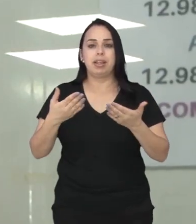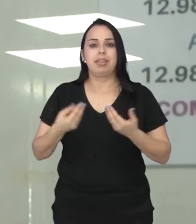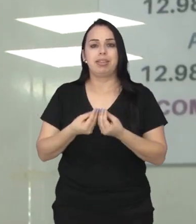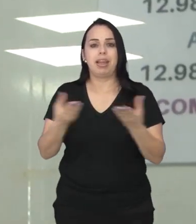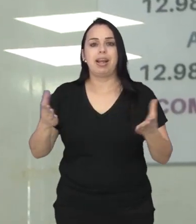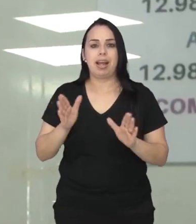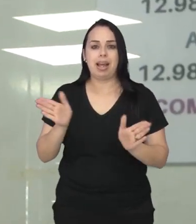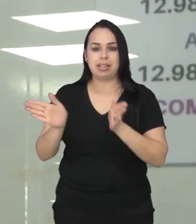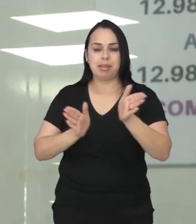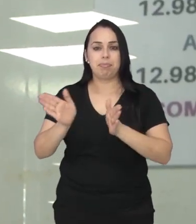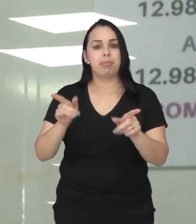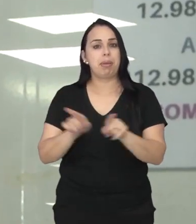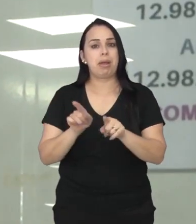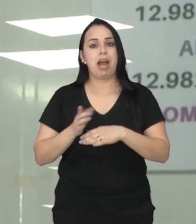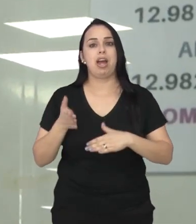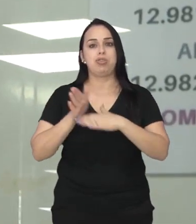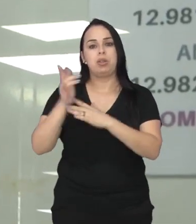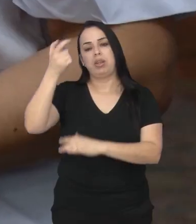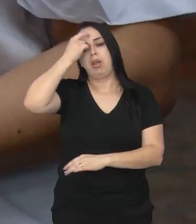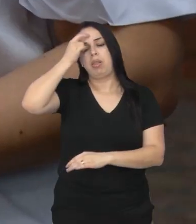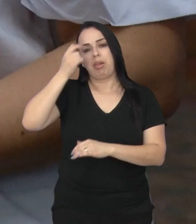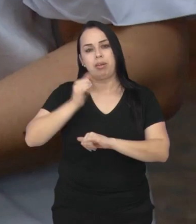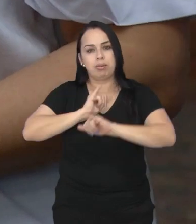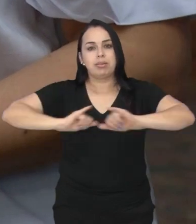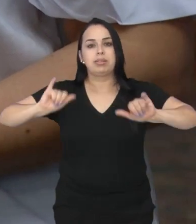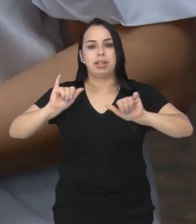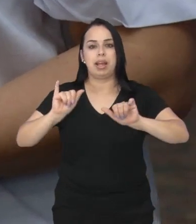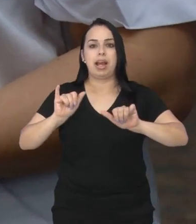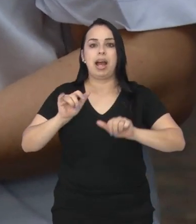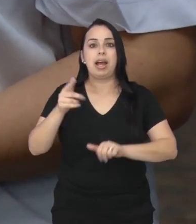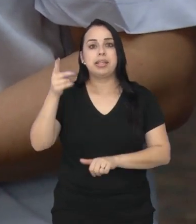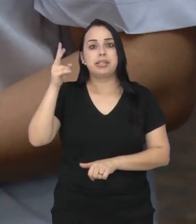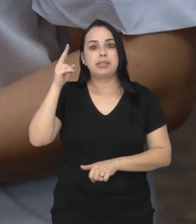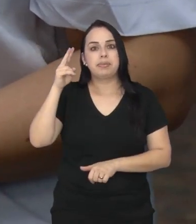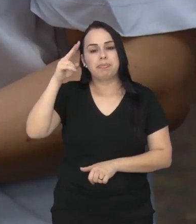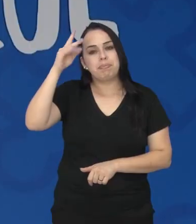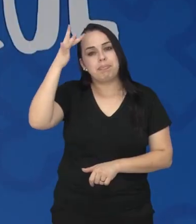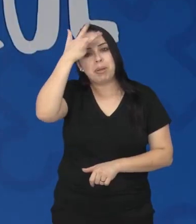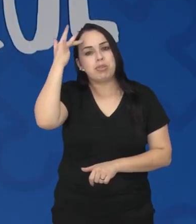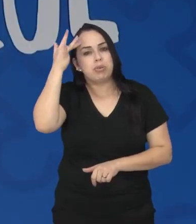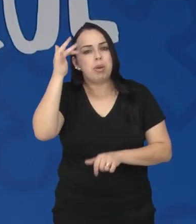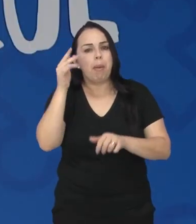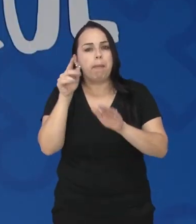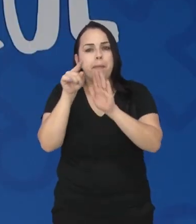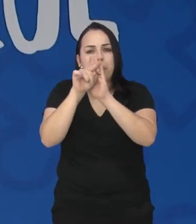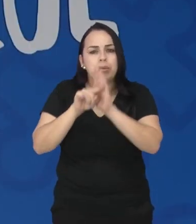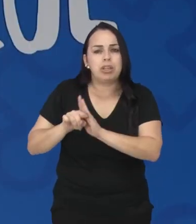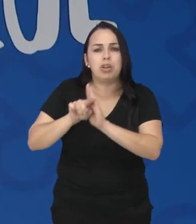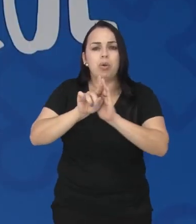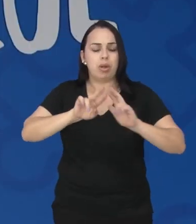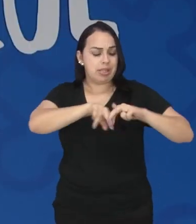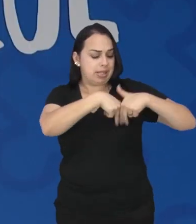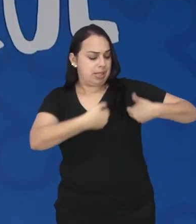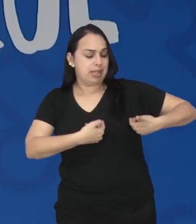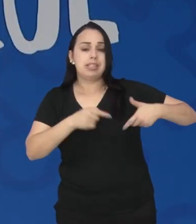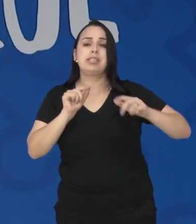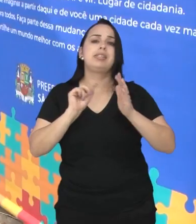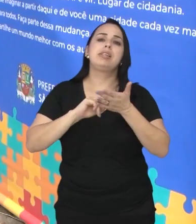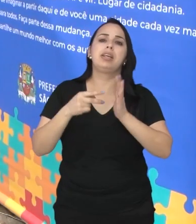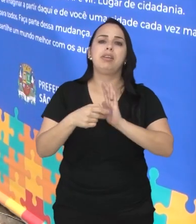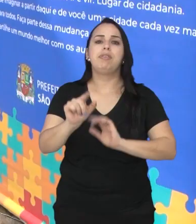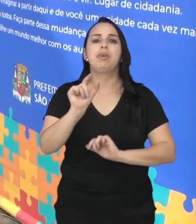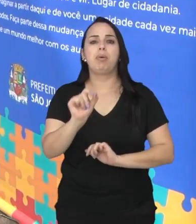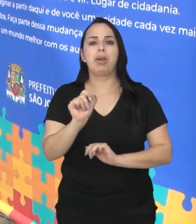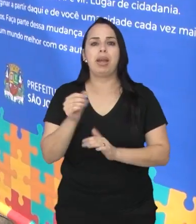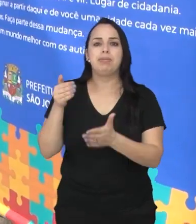acessibilidade, vem para ajudar na conscientização, já que as pessoas vão buscar saber mais sobre o que significa o laço do autismo e,